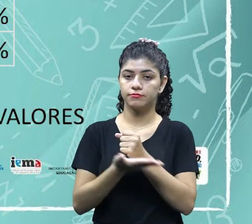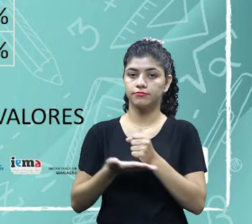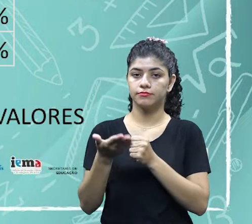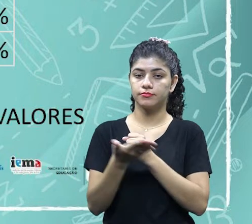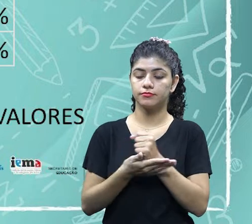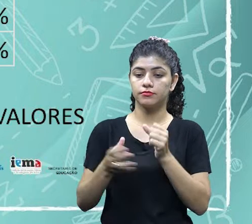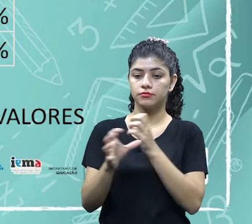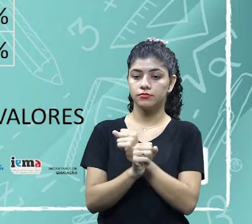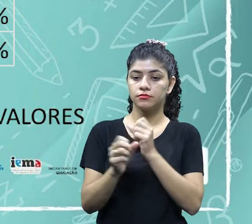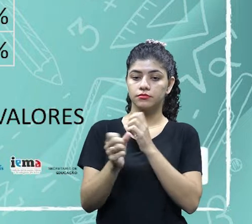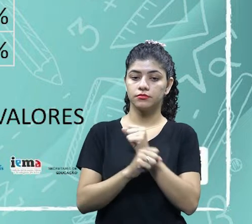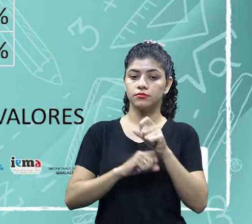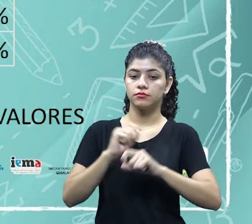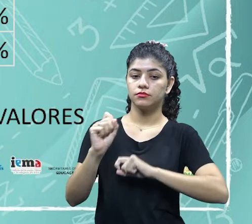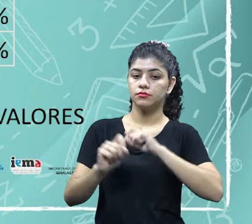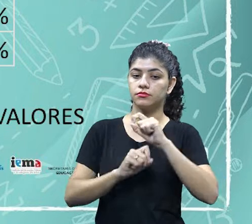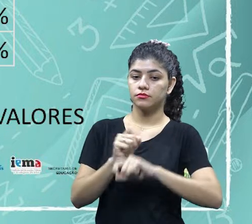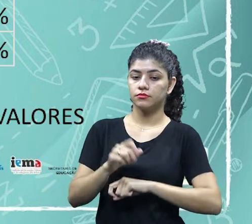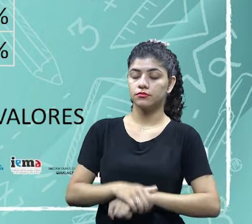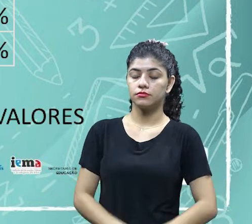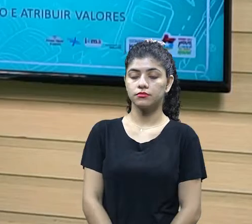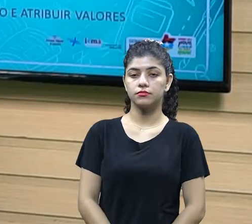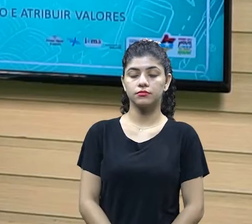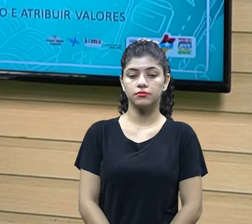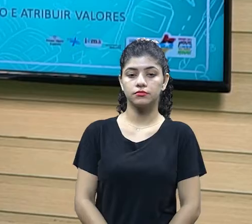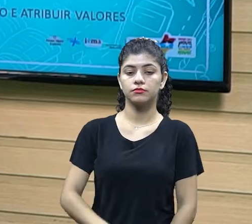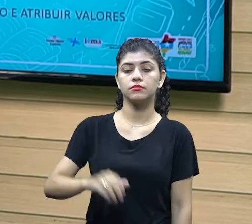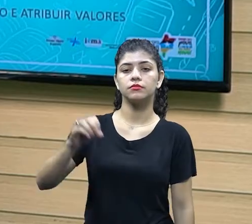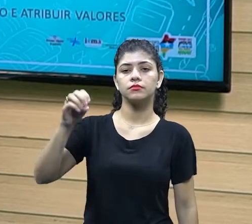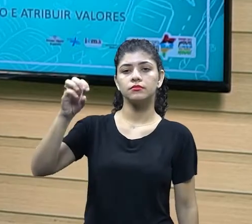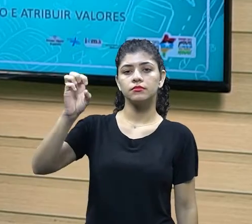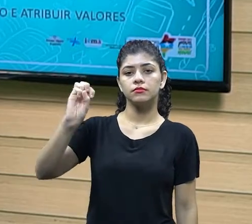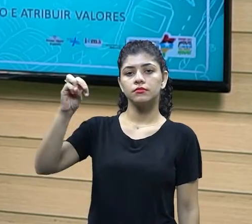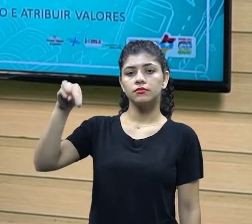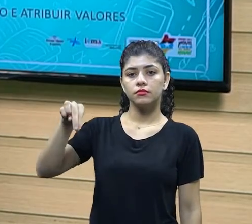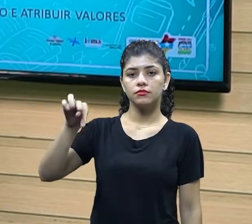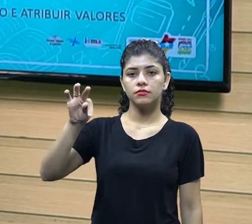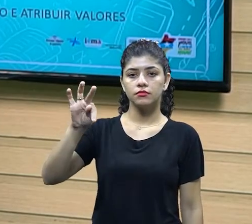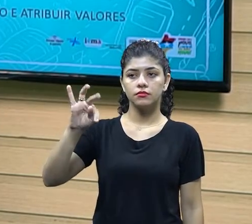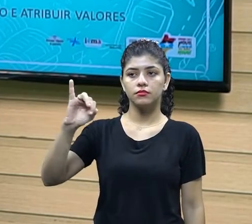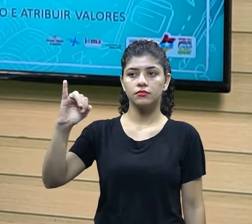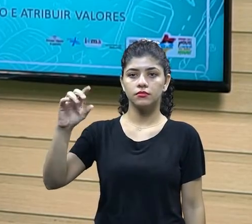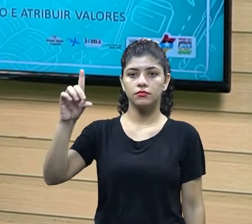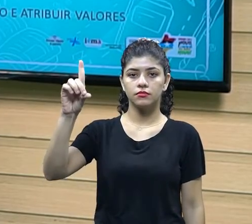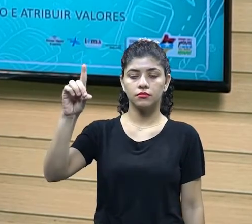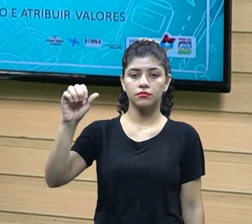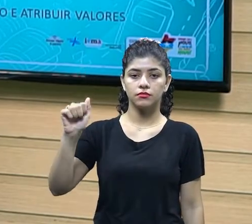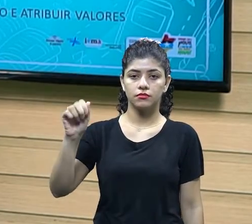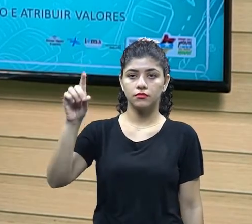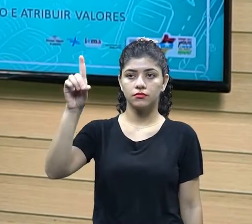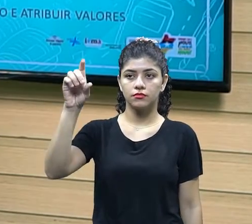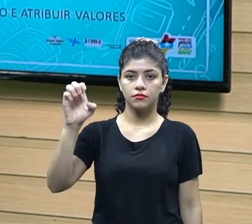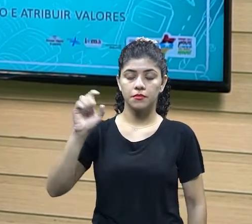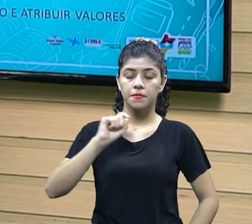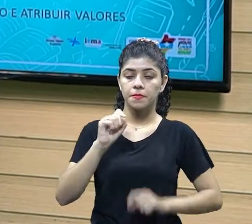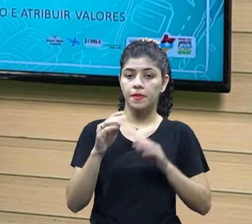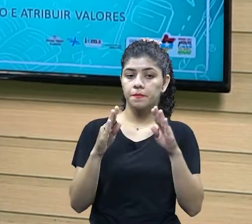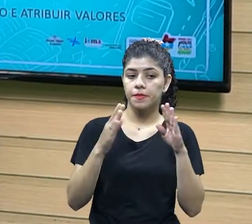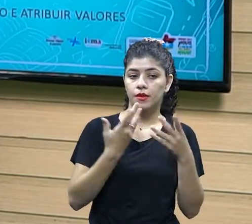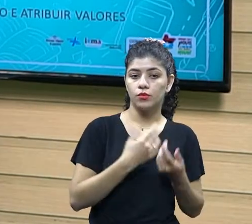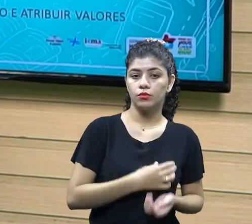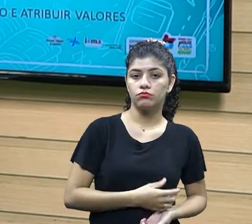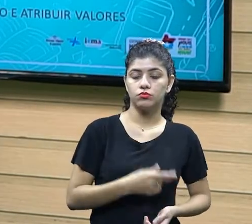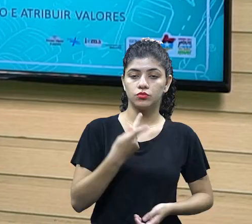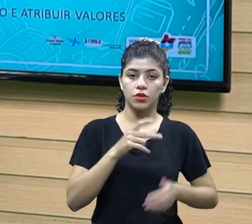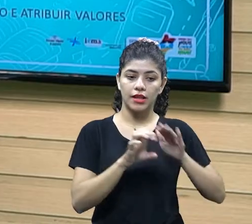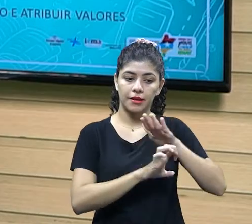fundamental da contabilidade, que é o princípio da entidade. O princípio da entidade, você não confunde o que é da empresa com o que